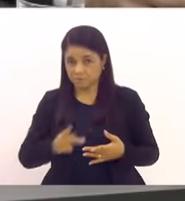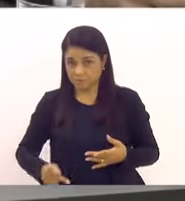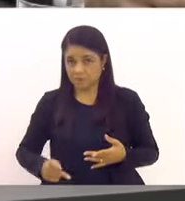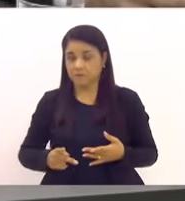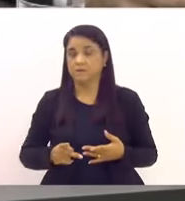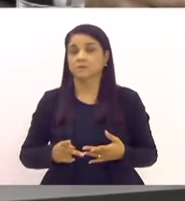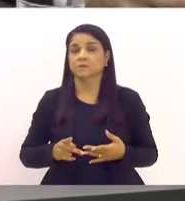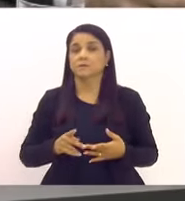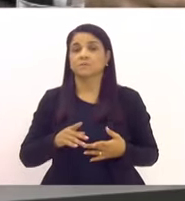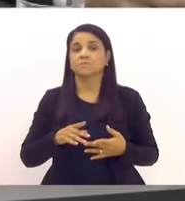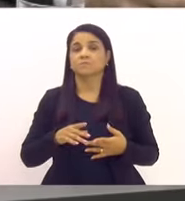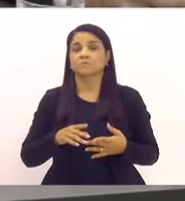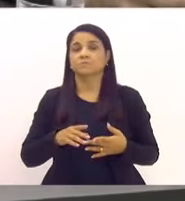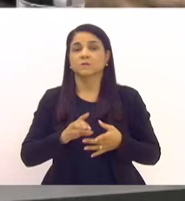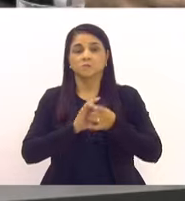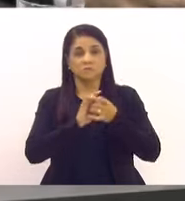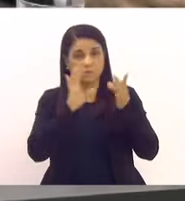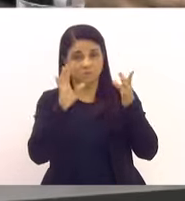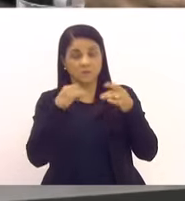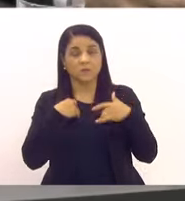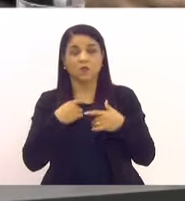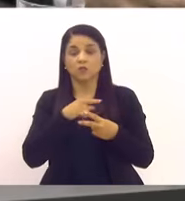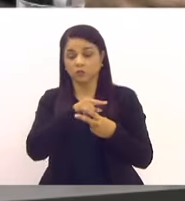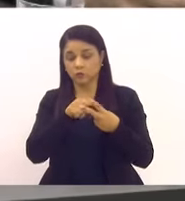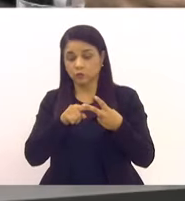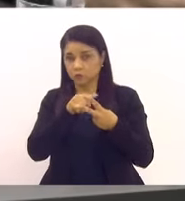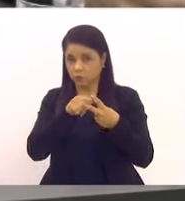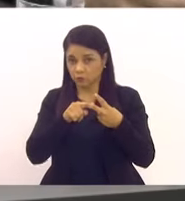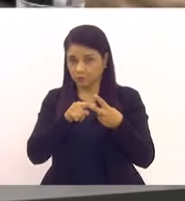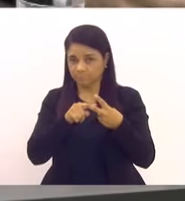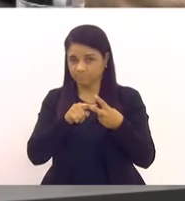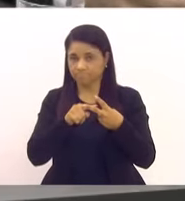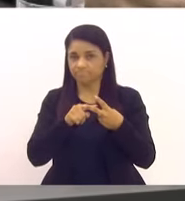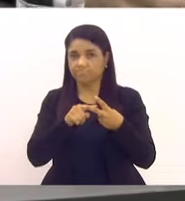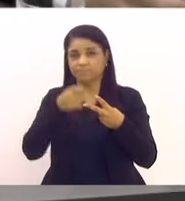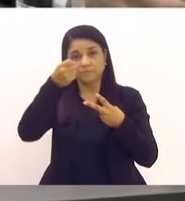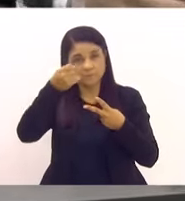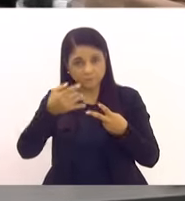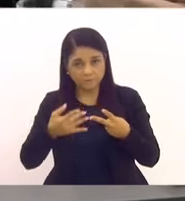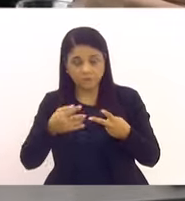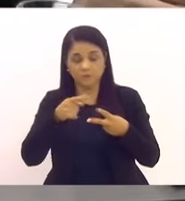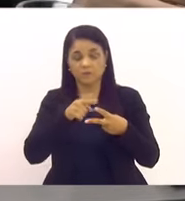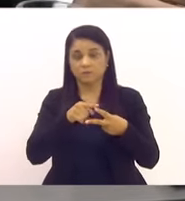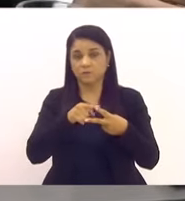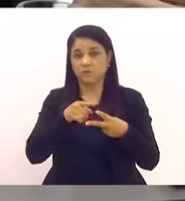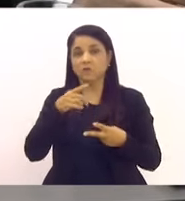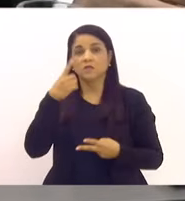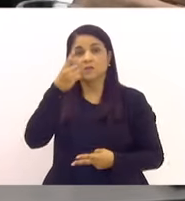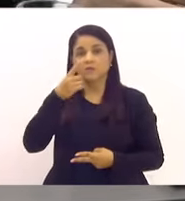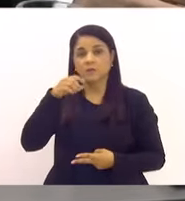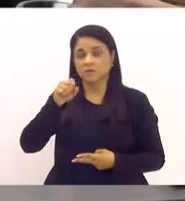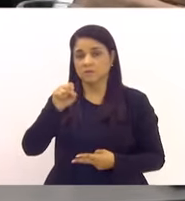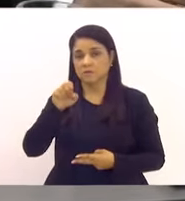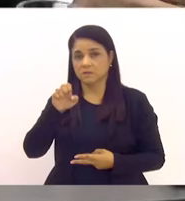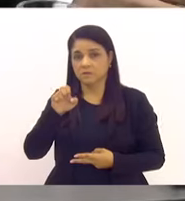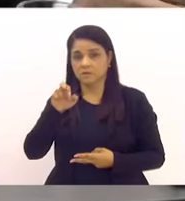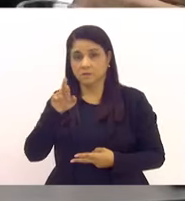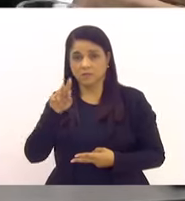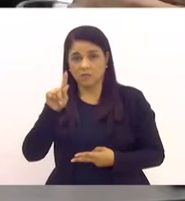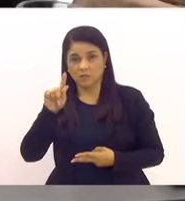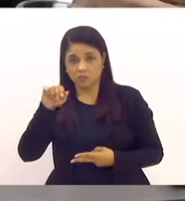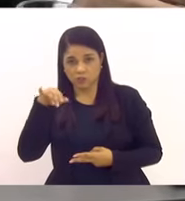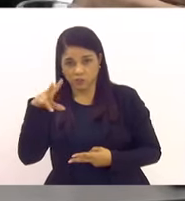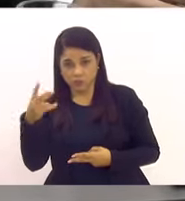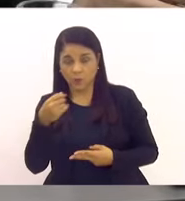permissão, mas antes disso eu queria fazer duas pequenas observações. Primeiro, que o deputado Serginho pediu vista e eu, na